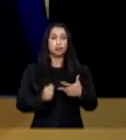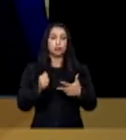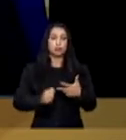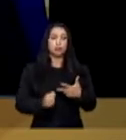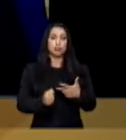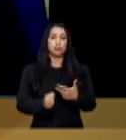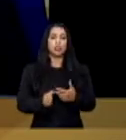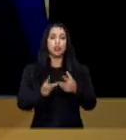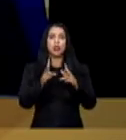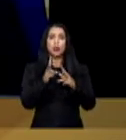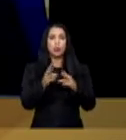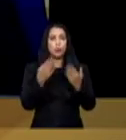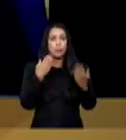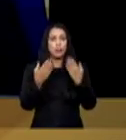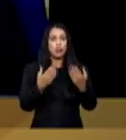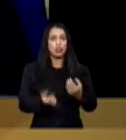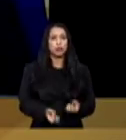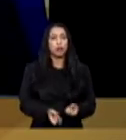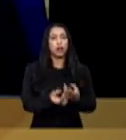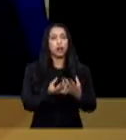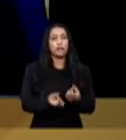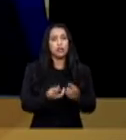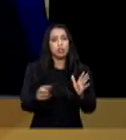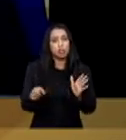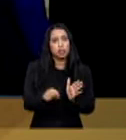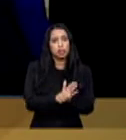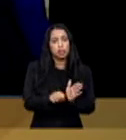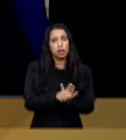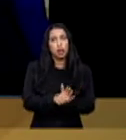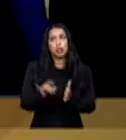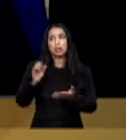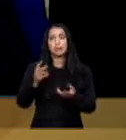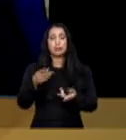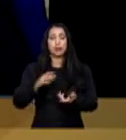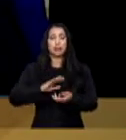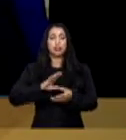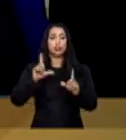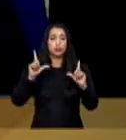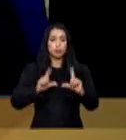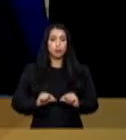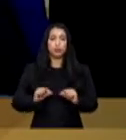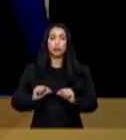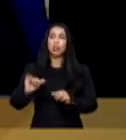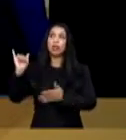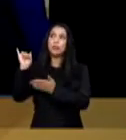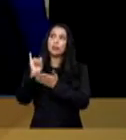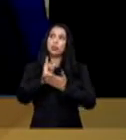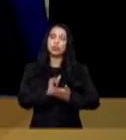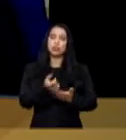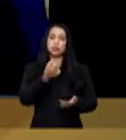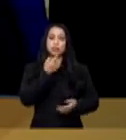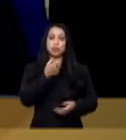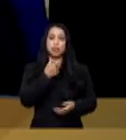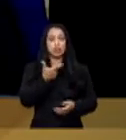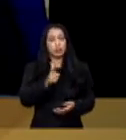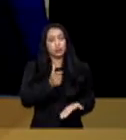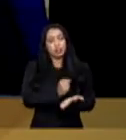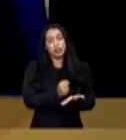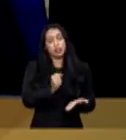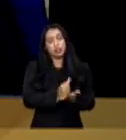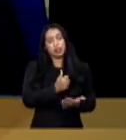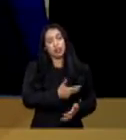para reprimir a prática do delito de importação de medicamentos sem registro na Anvisa, assim como as